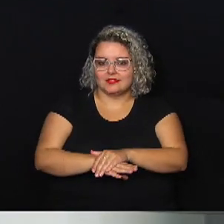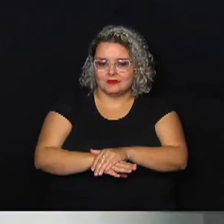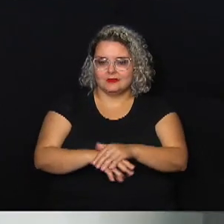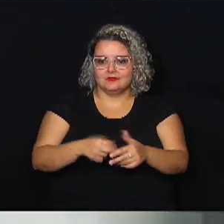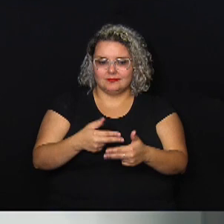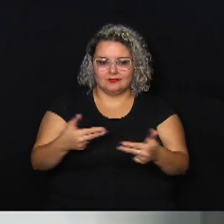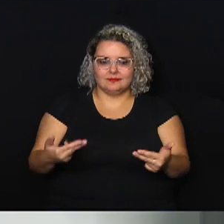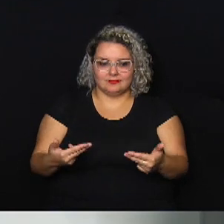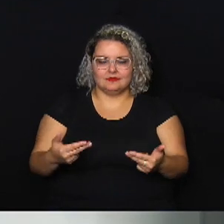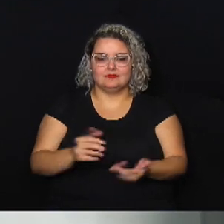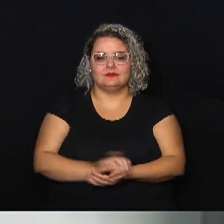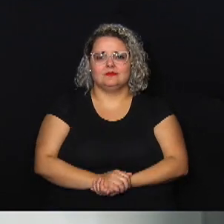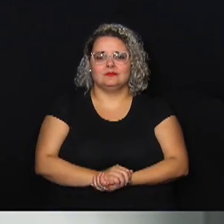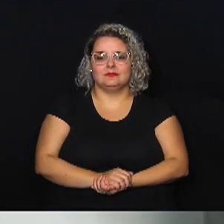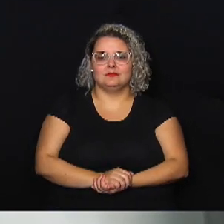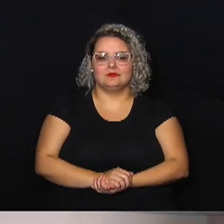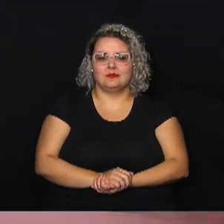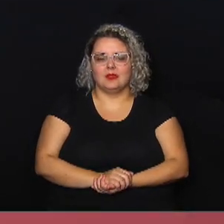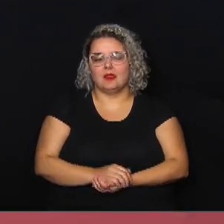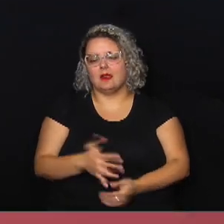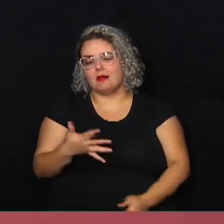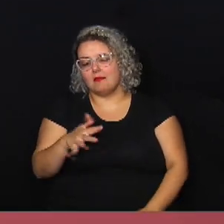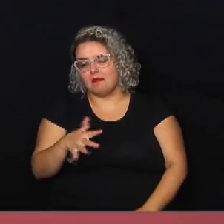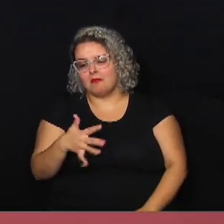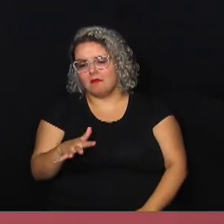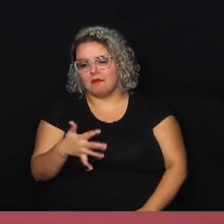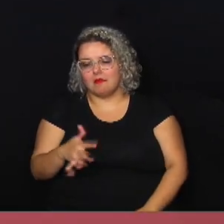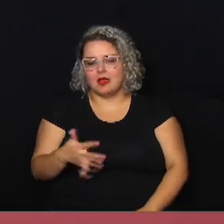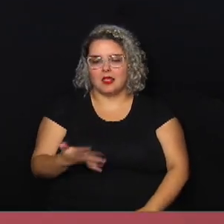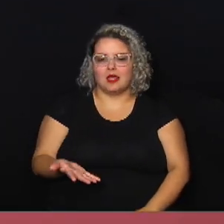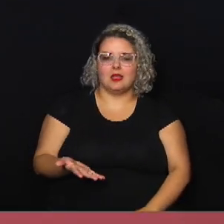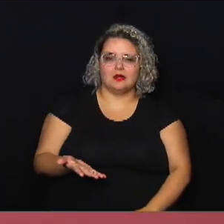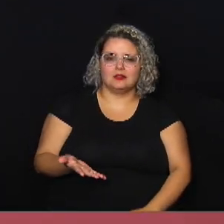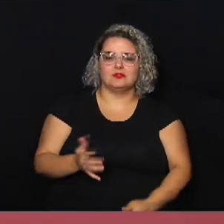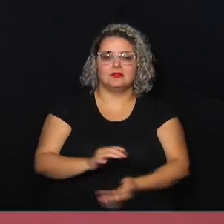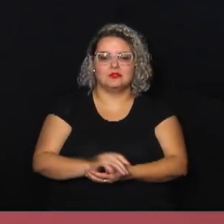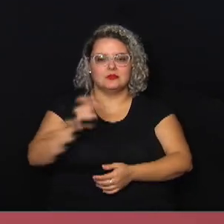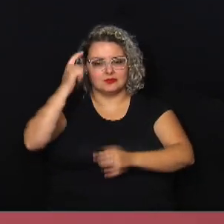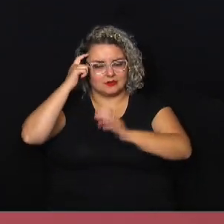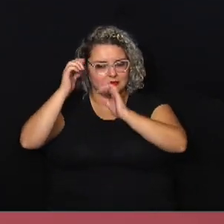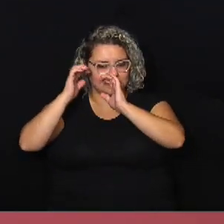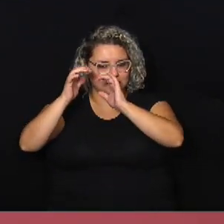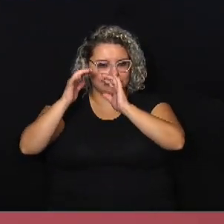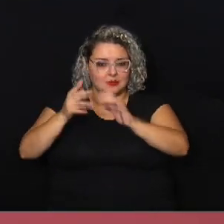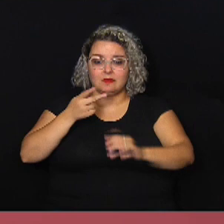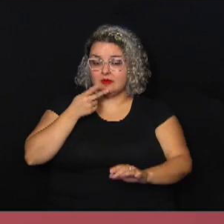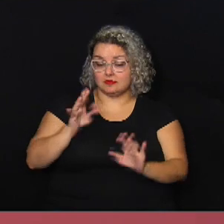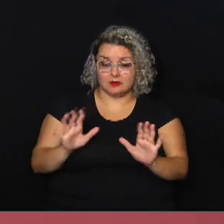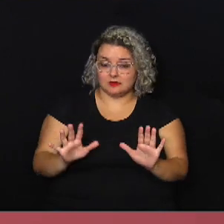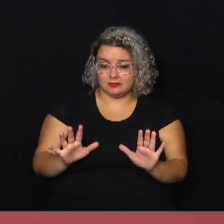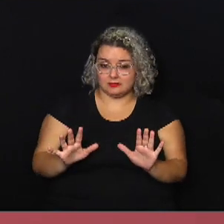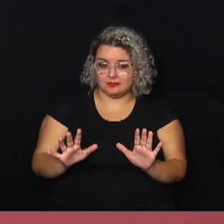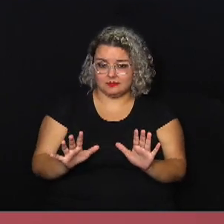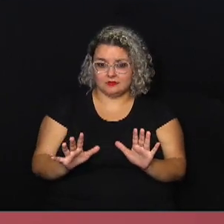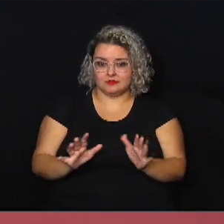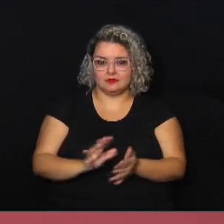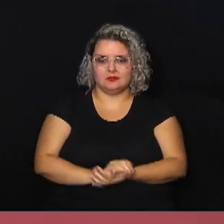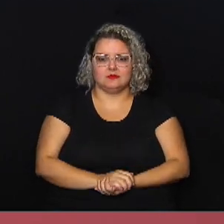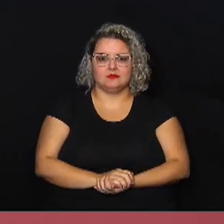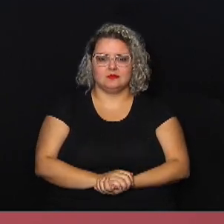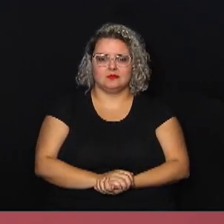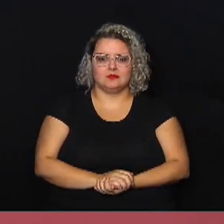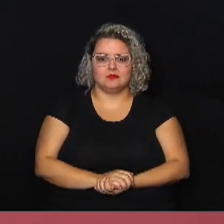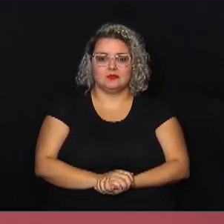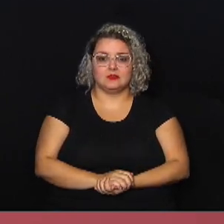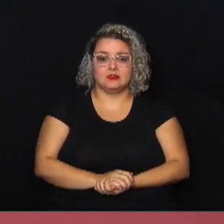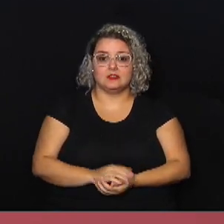mnemônico conhecido é MEC. MEC é o quê? Ministério de Educação e Cultura, né? Mas eu falo, não. São os